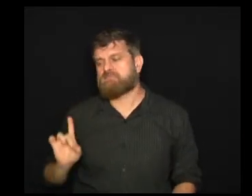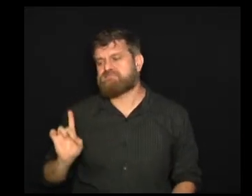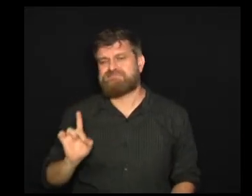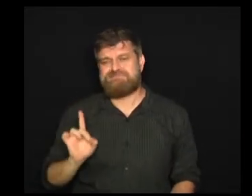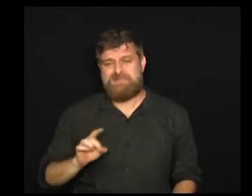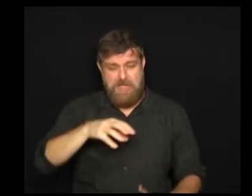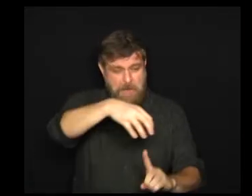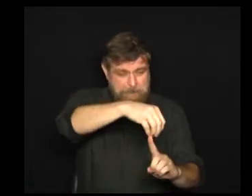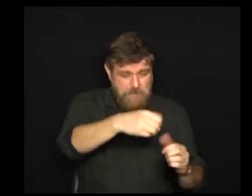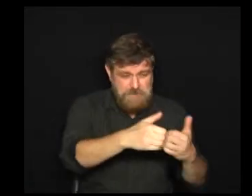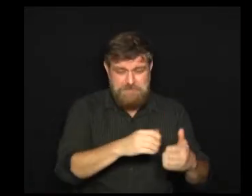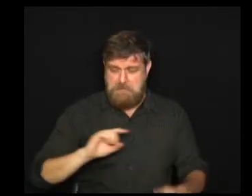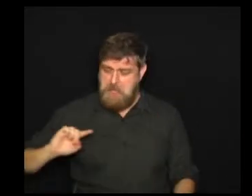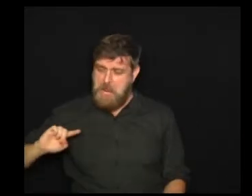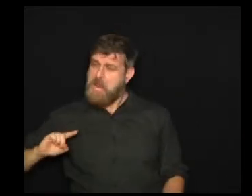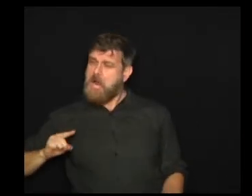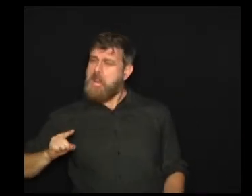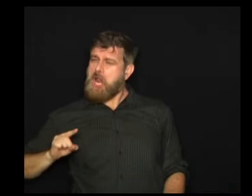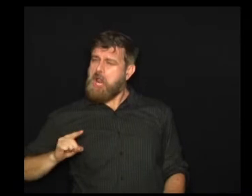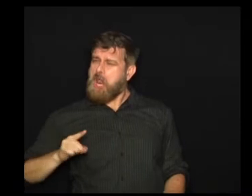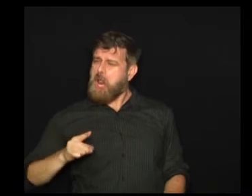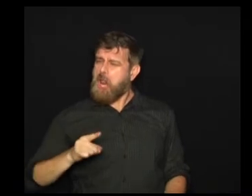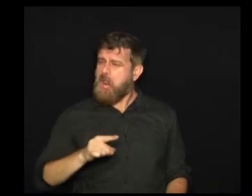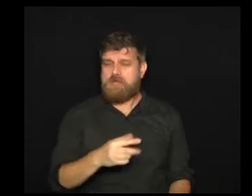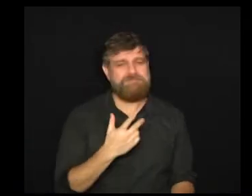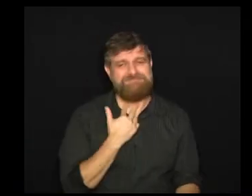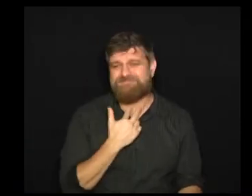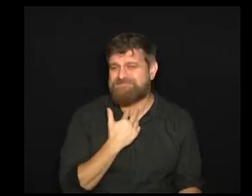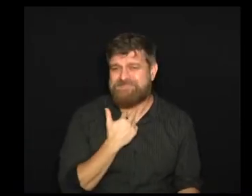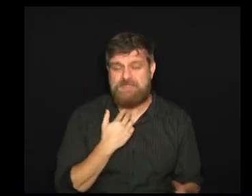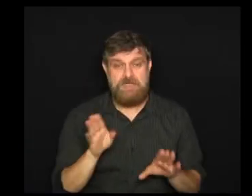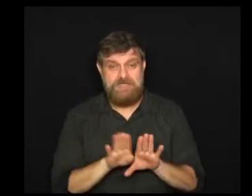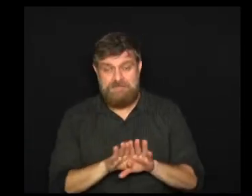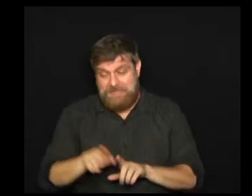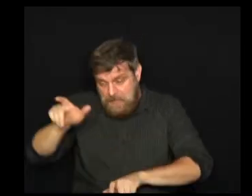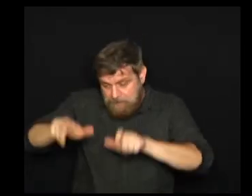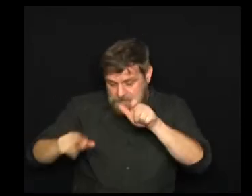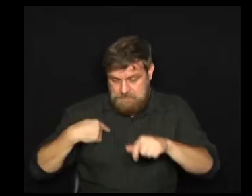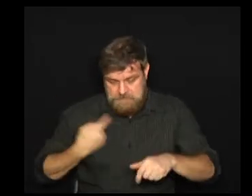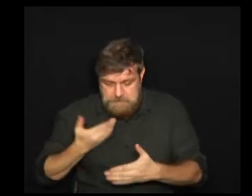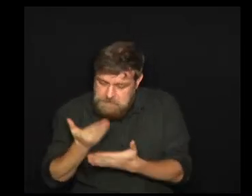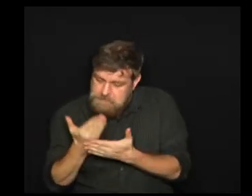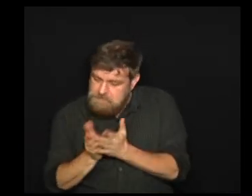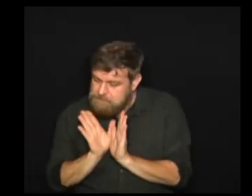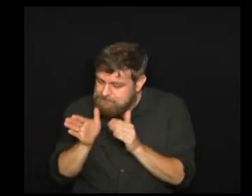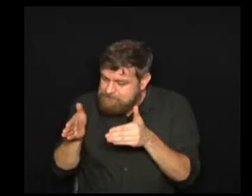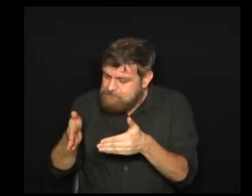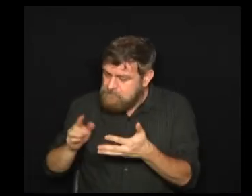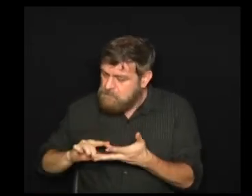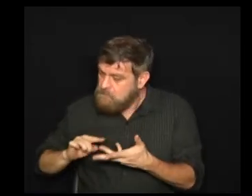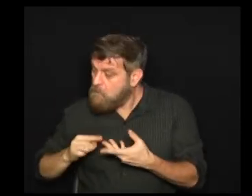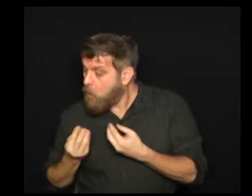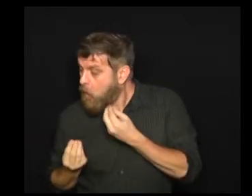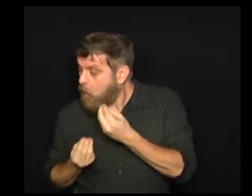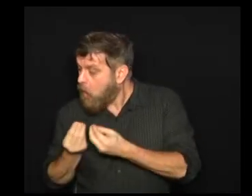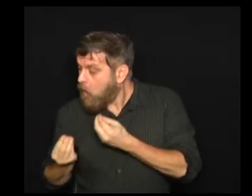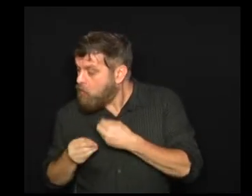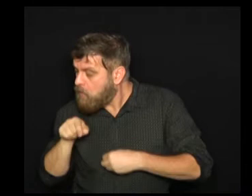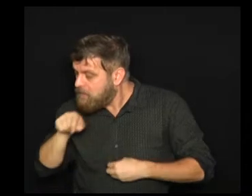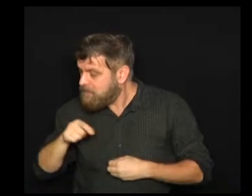longe da casa onde ele mora. Então tem alguns públicos que nós estamos estudando, estamos fazendo um levantamento já desse